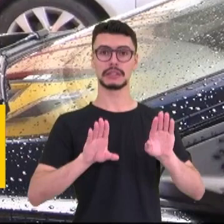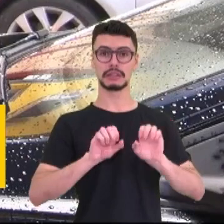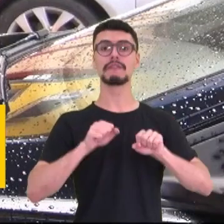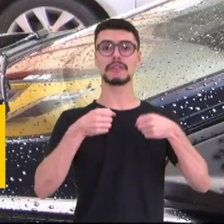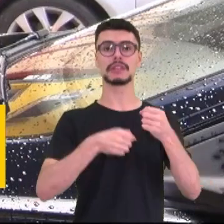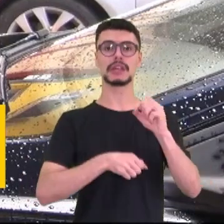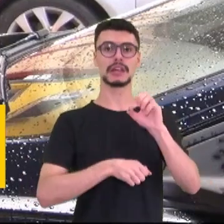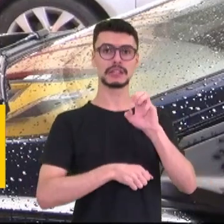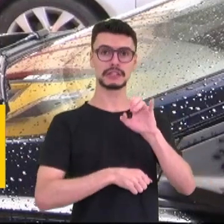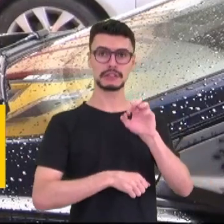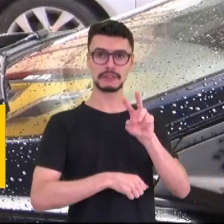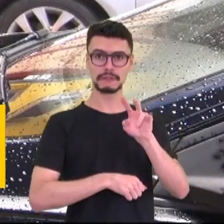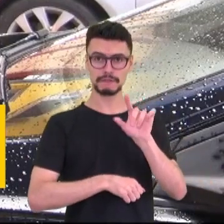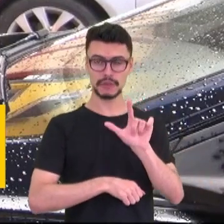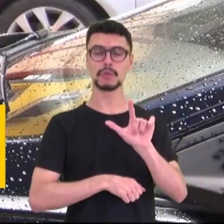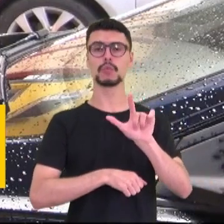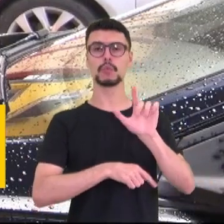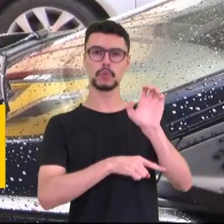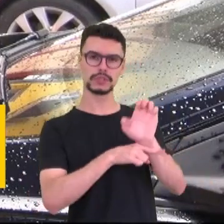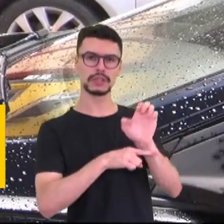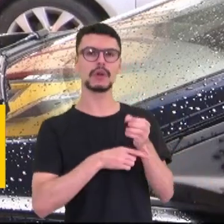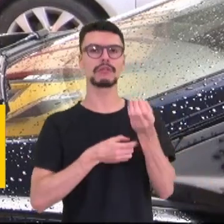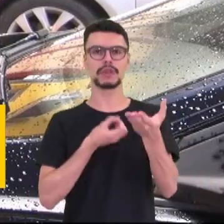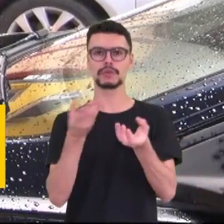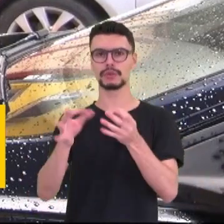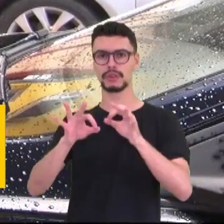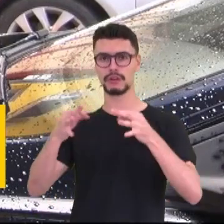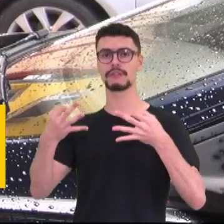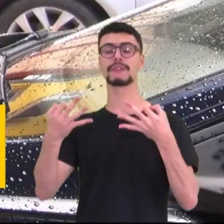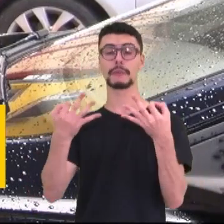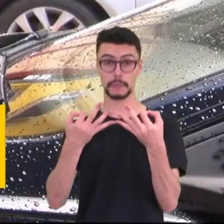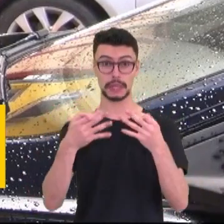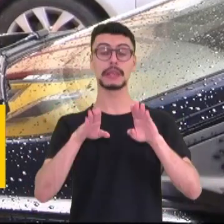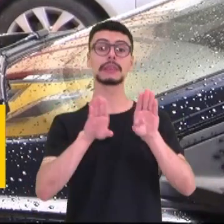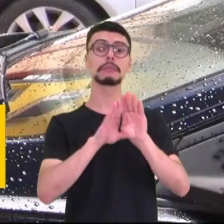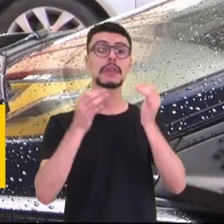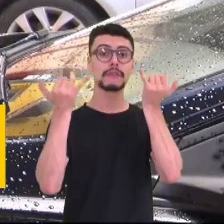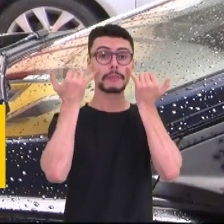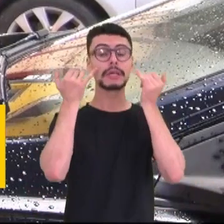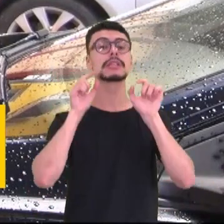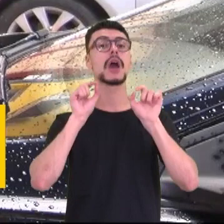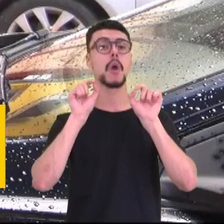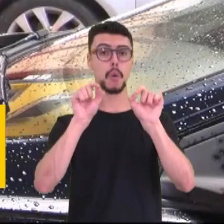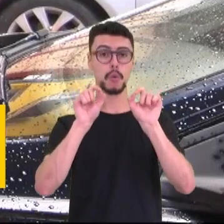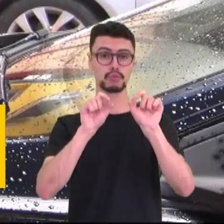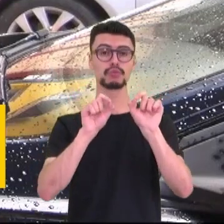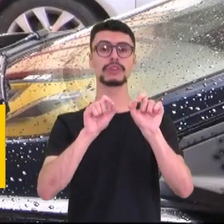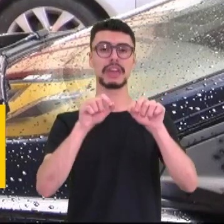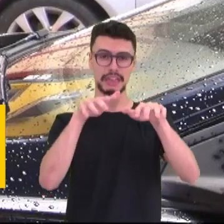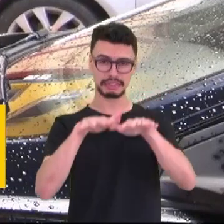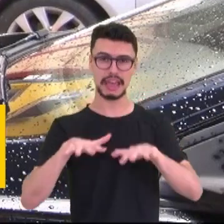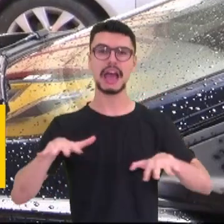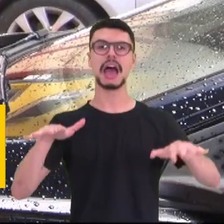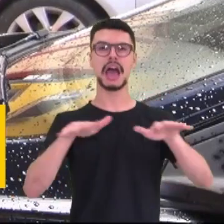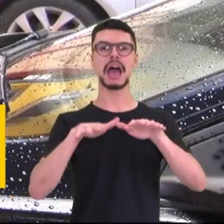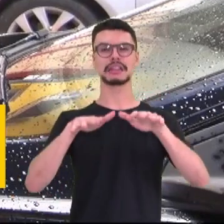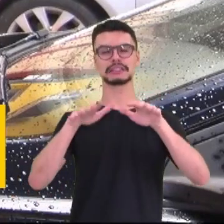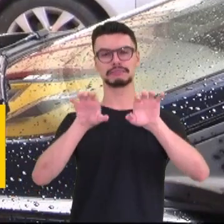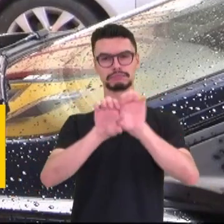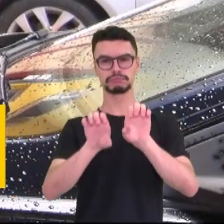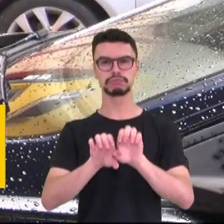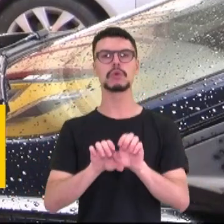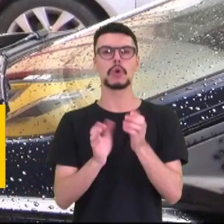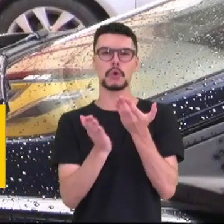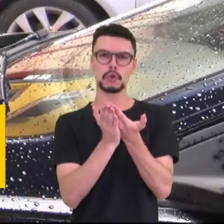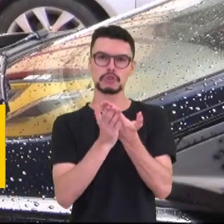às famílias que foram afetadas. Outra informação também importante aqui é que o geólogo da Defesa Civil, juntamente com engenheiros do